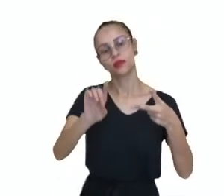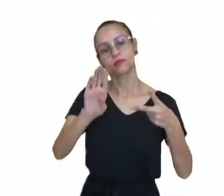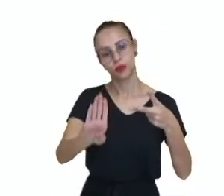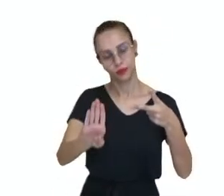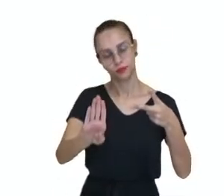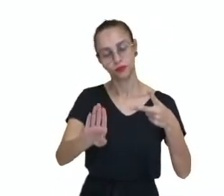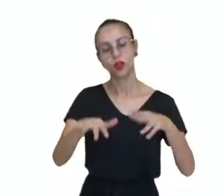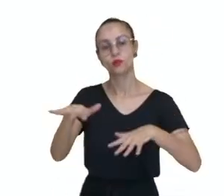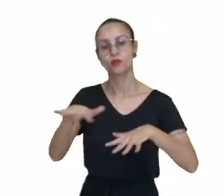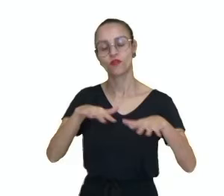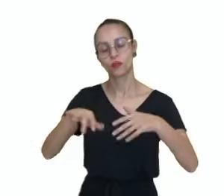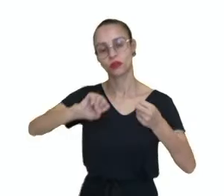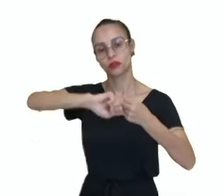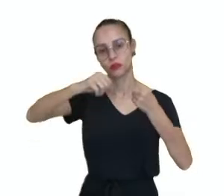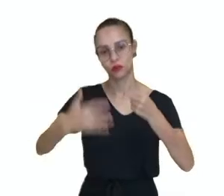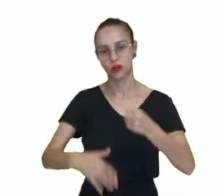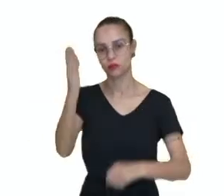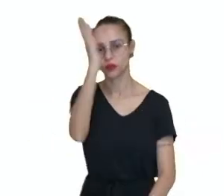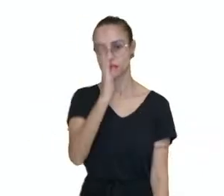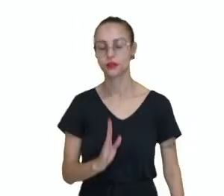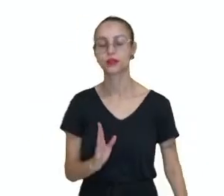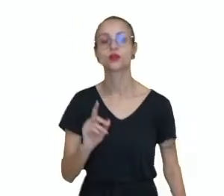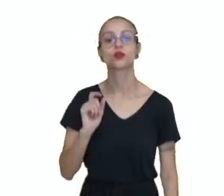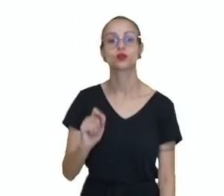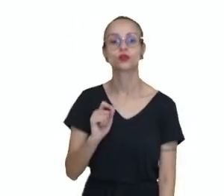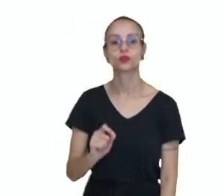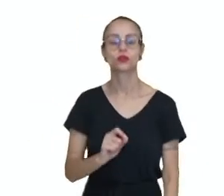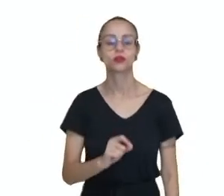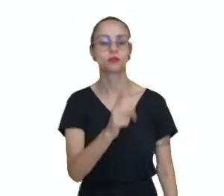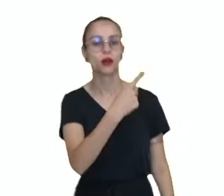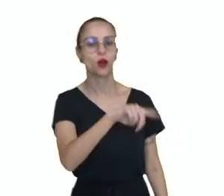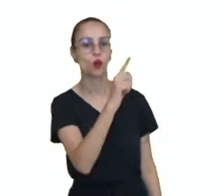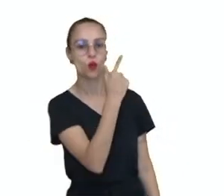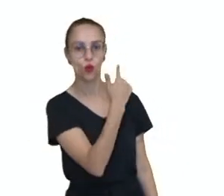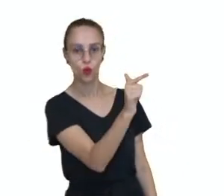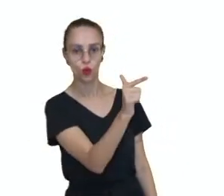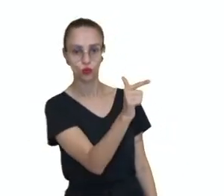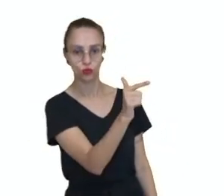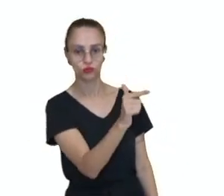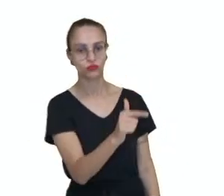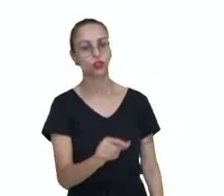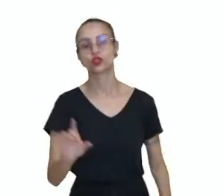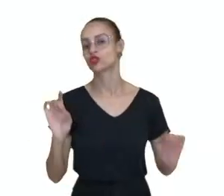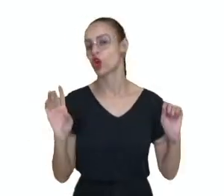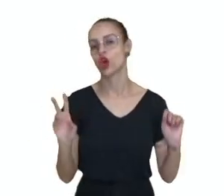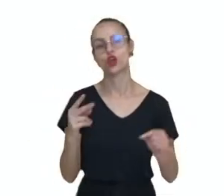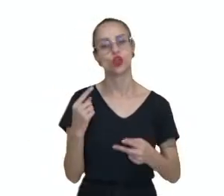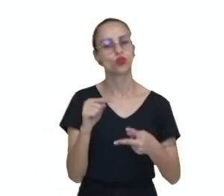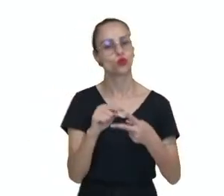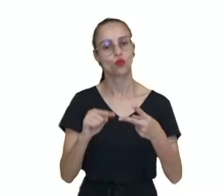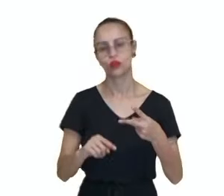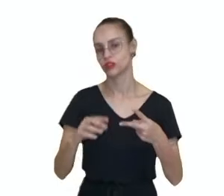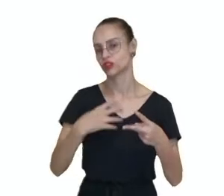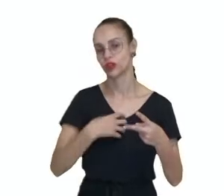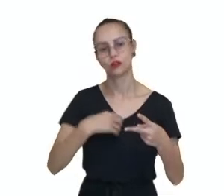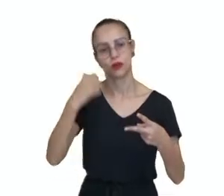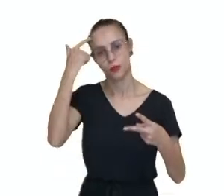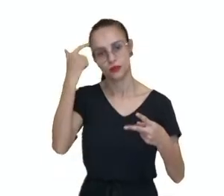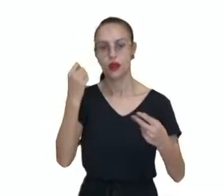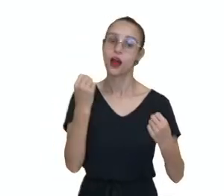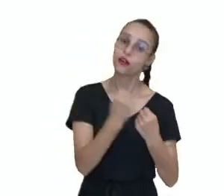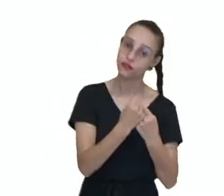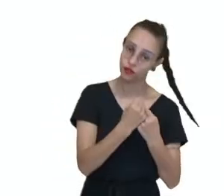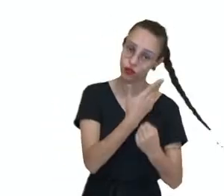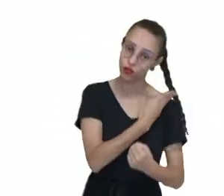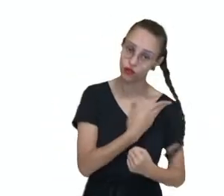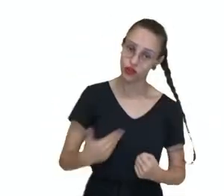Movimento Democrático Brasileiro, para o pessoal da oposição. Então, apenas dois jeitos de pensar politicamente no Brasil, ou a favor do